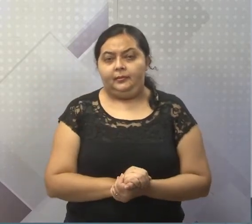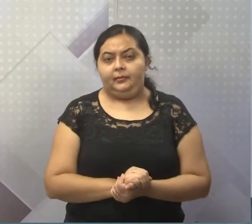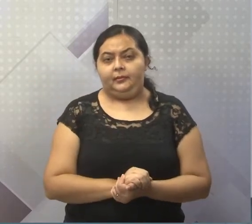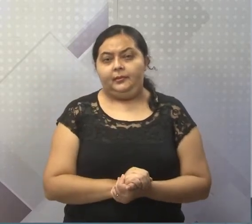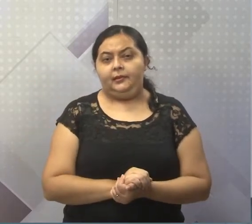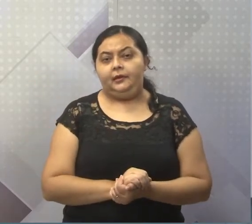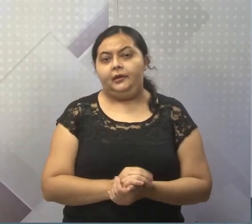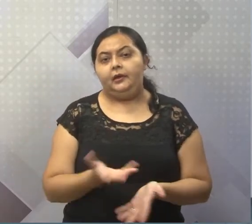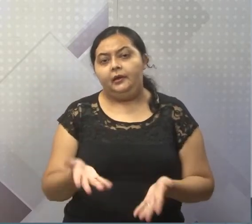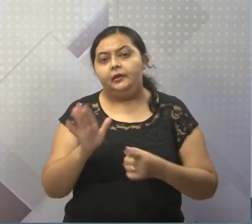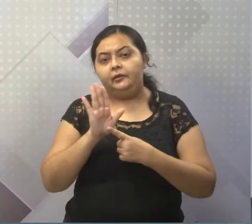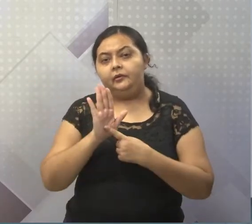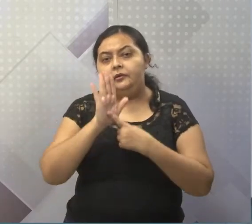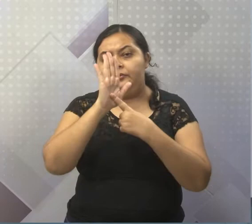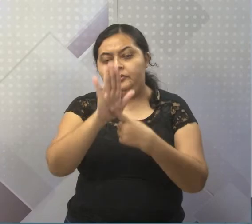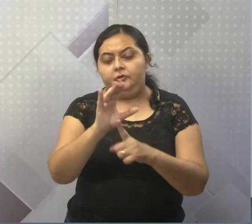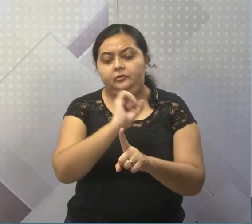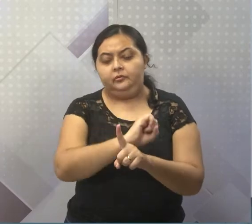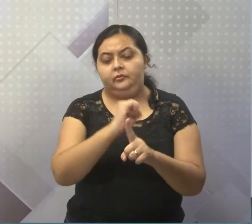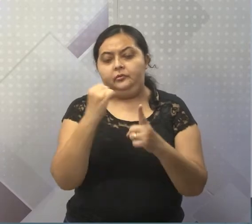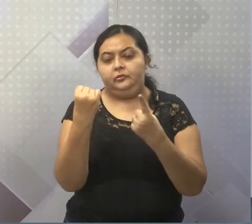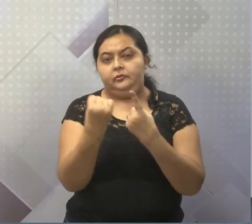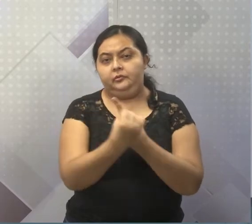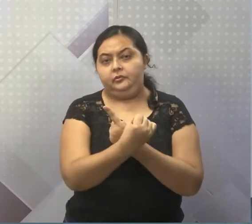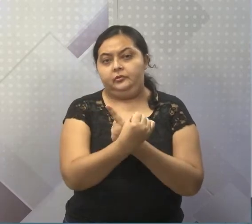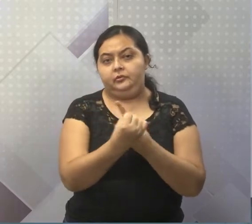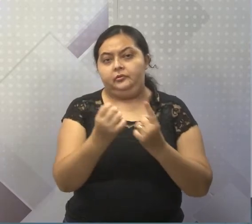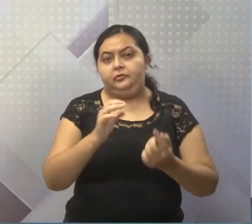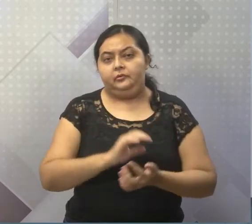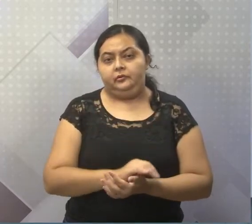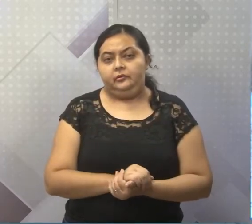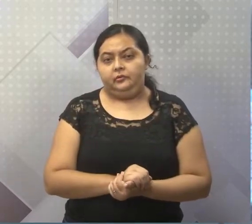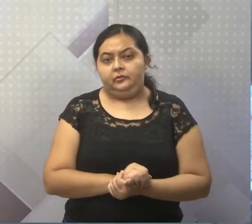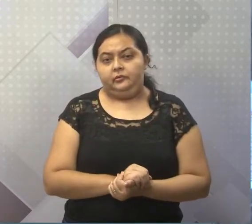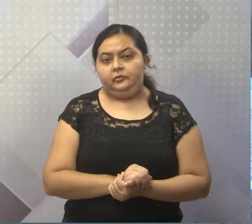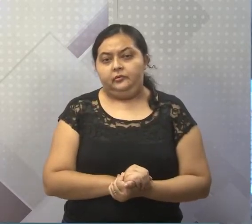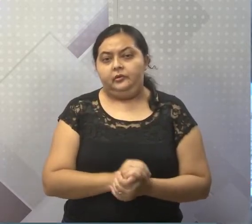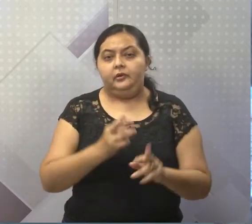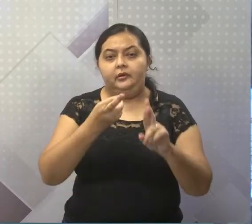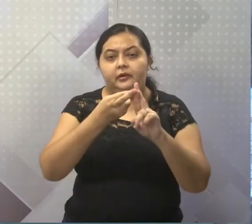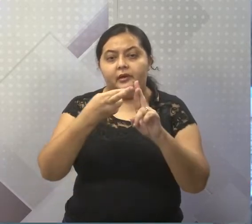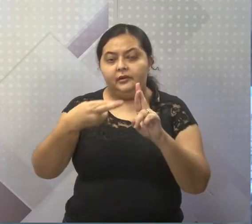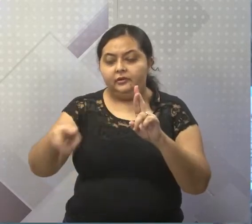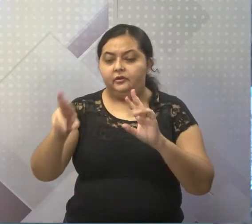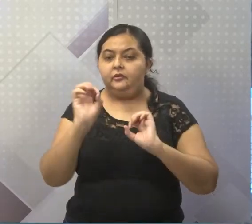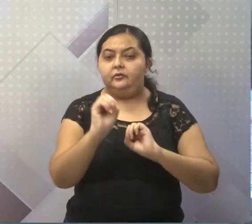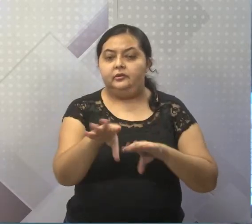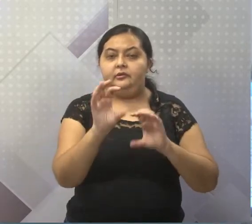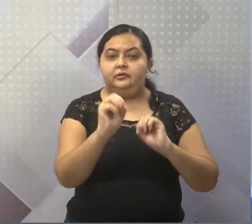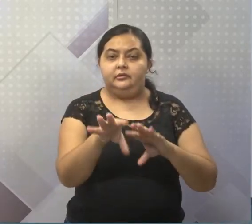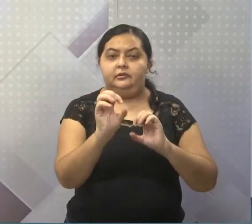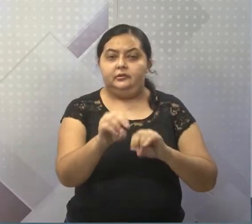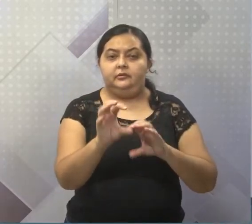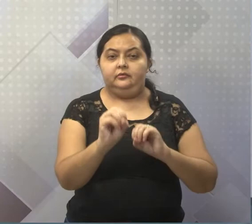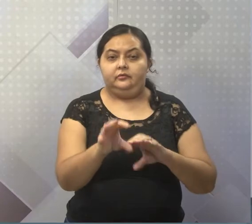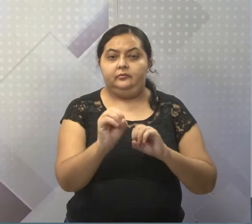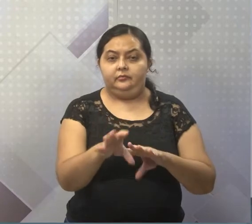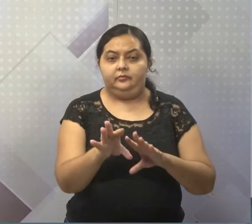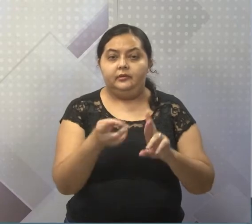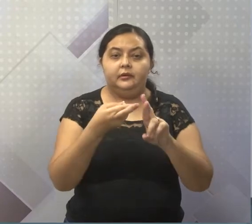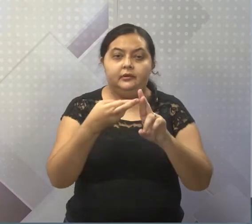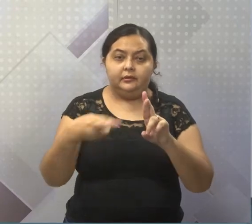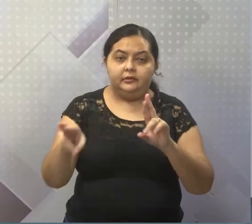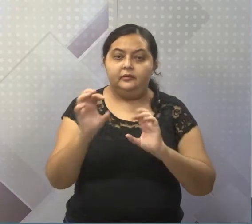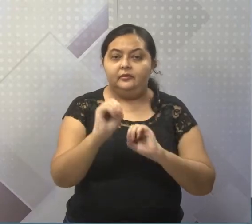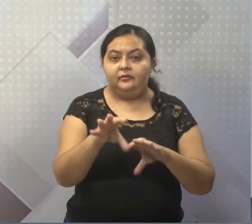colocado era apresentado para a sociedade aquele que vinha da religião então muitas vezes o que